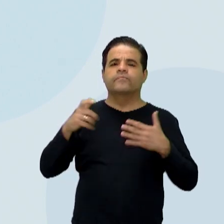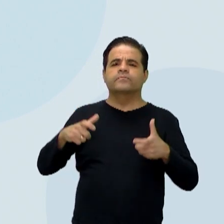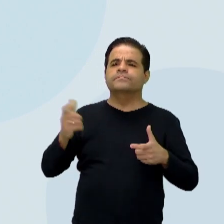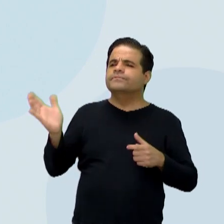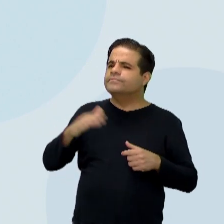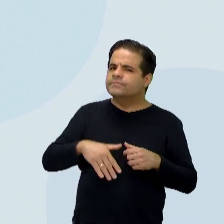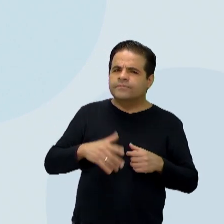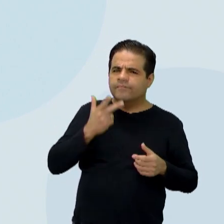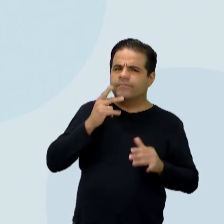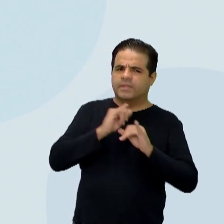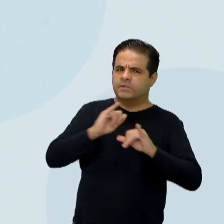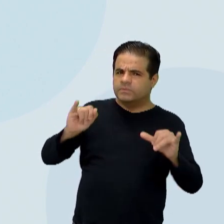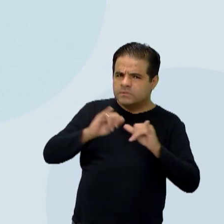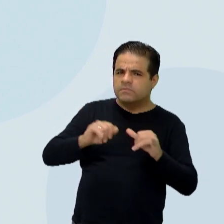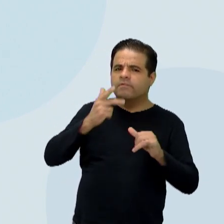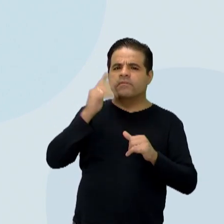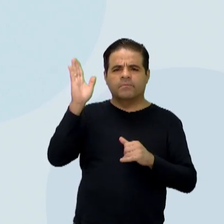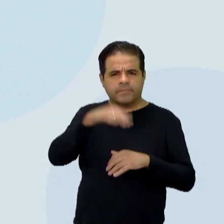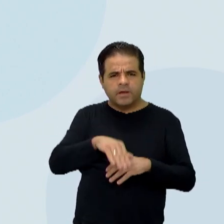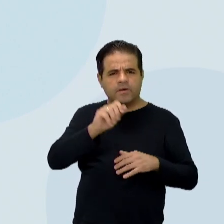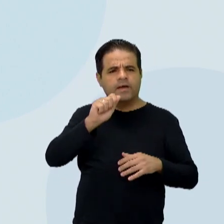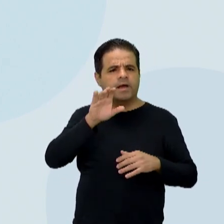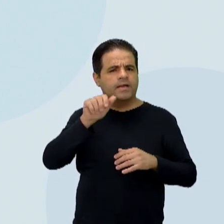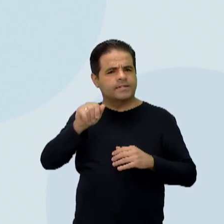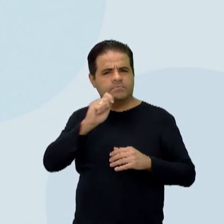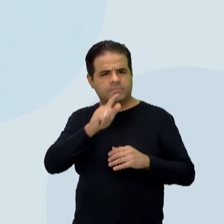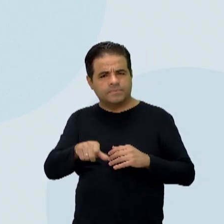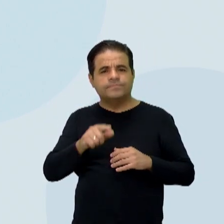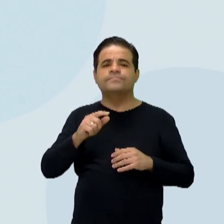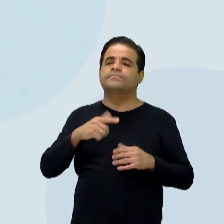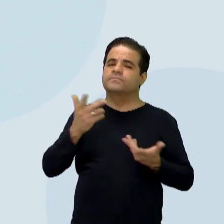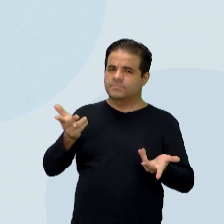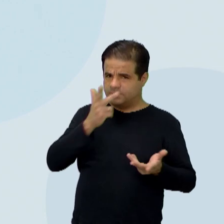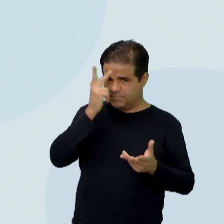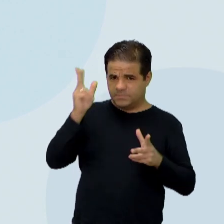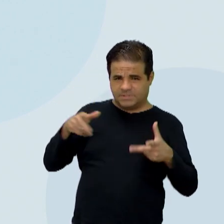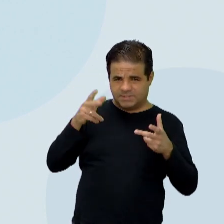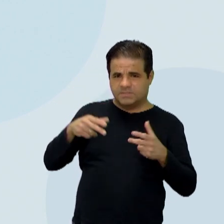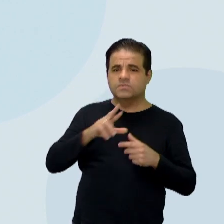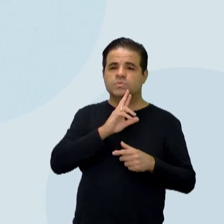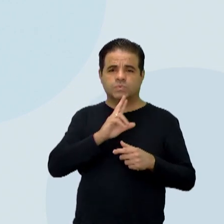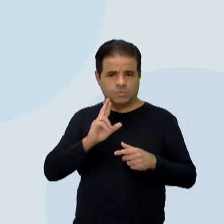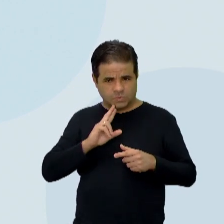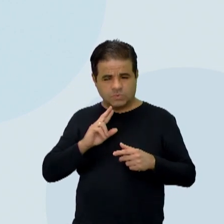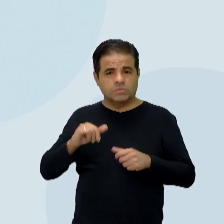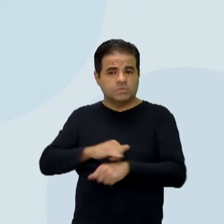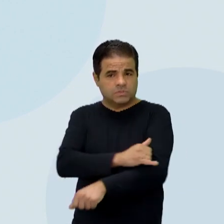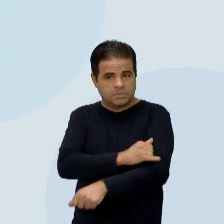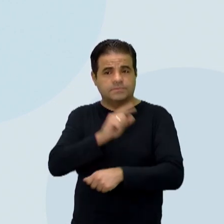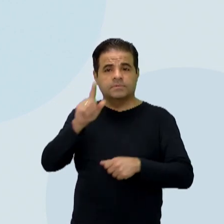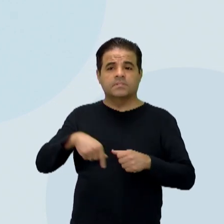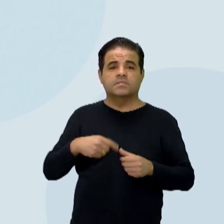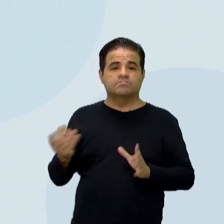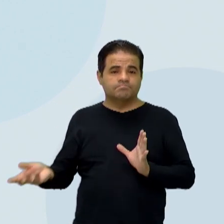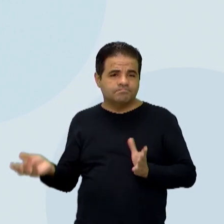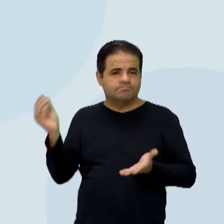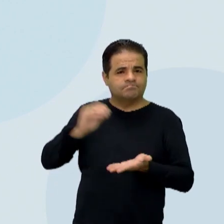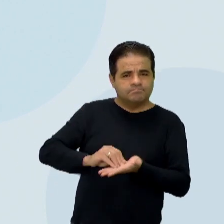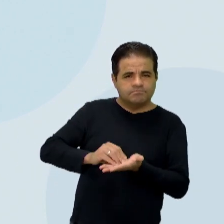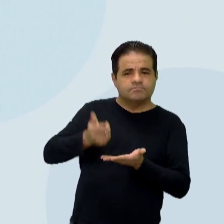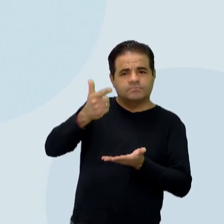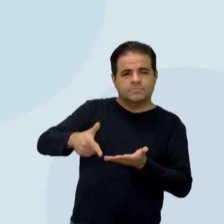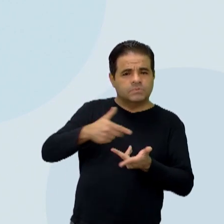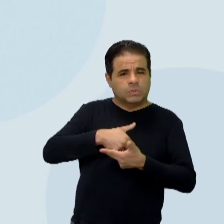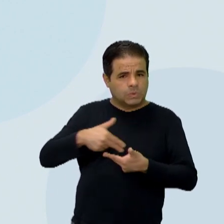de onde vem a má fama do açaí? O que torna o açaí consumido nas lanchonetes bastante calórico é a adição de